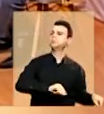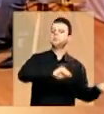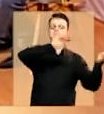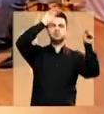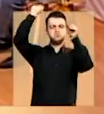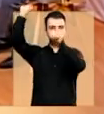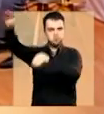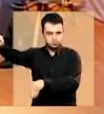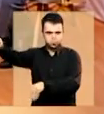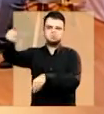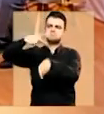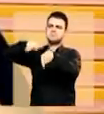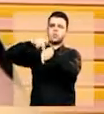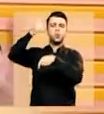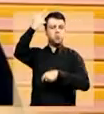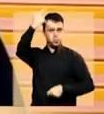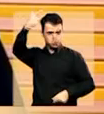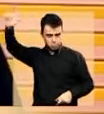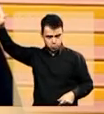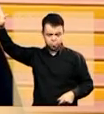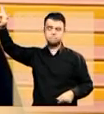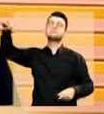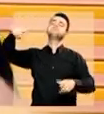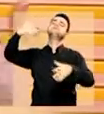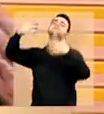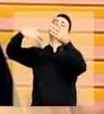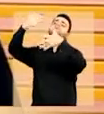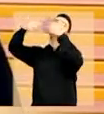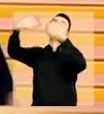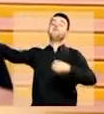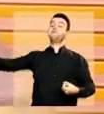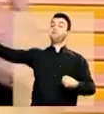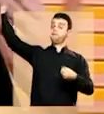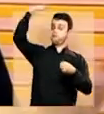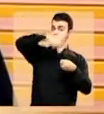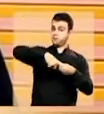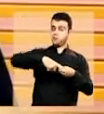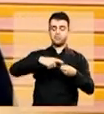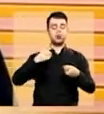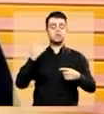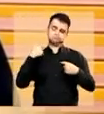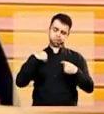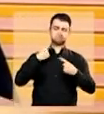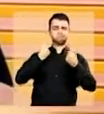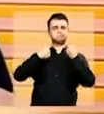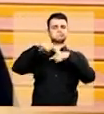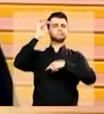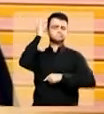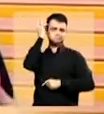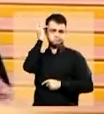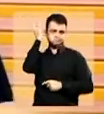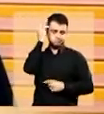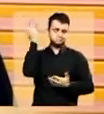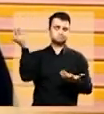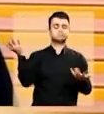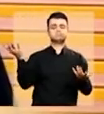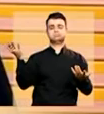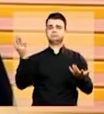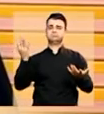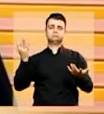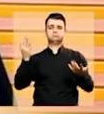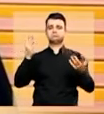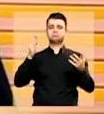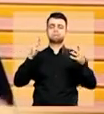outro momento. Então, quando ele retorna mais amadurecido, ele retorna com uma visão